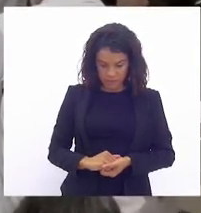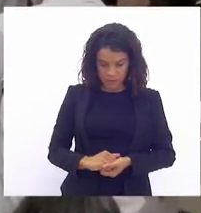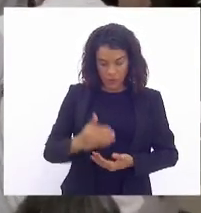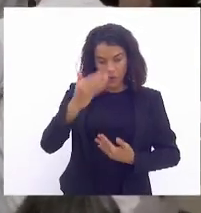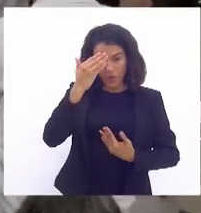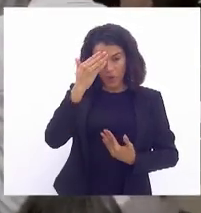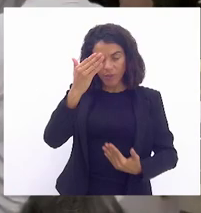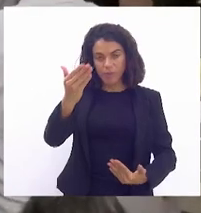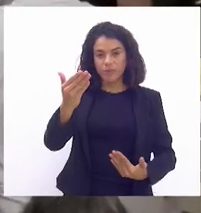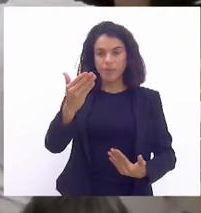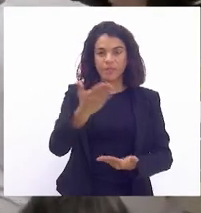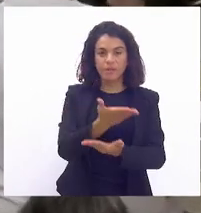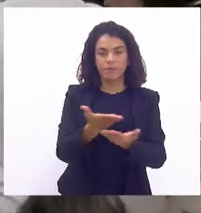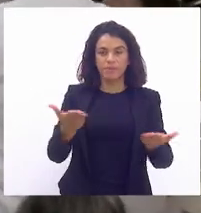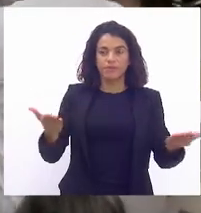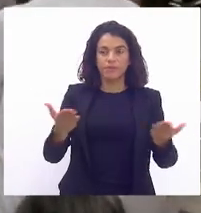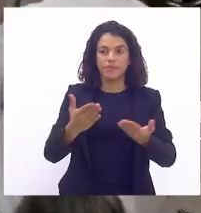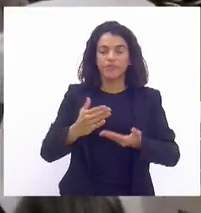Obrigado.